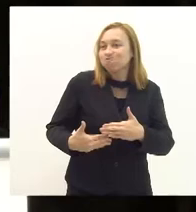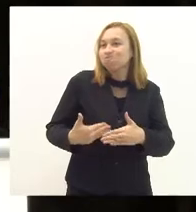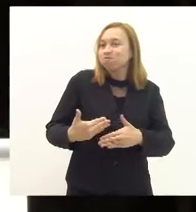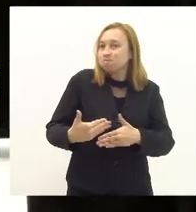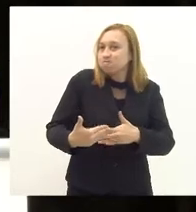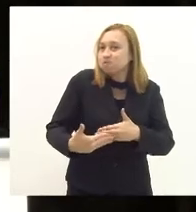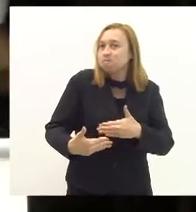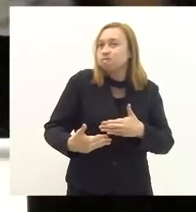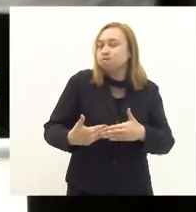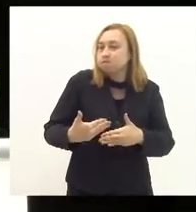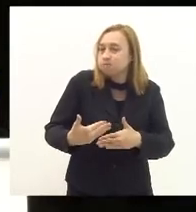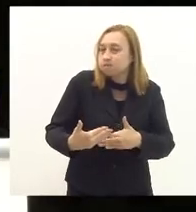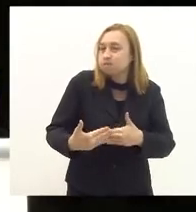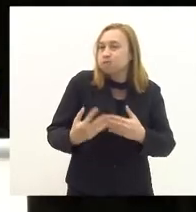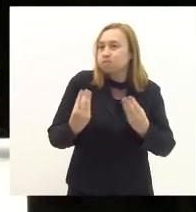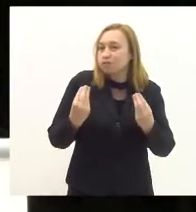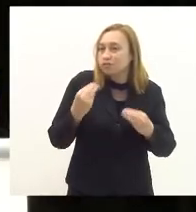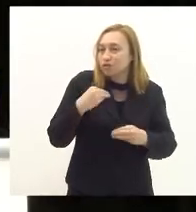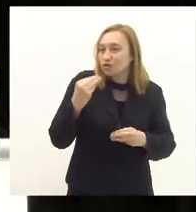de fragilização,